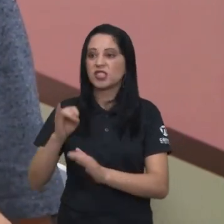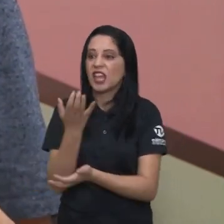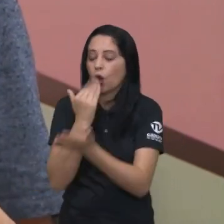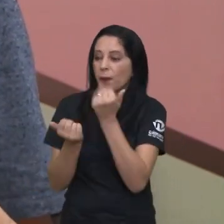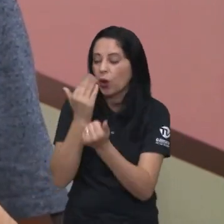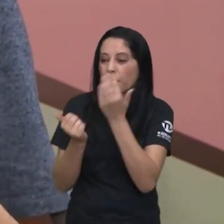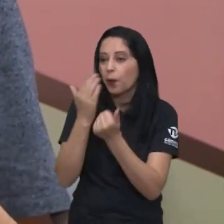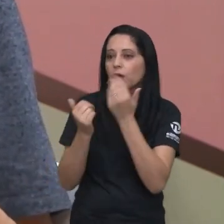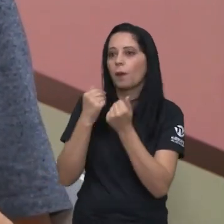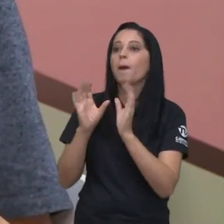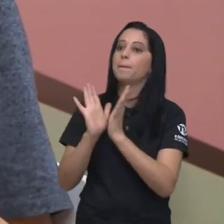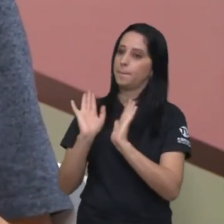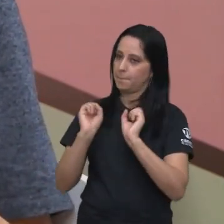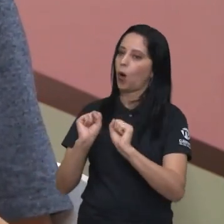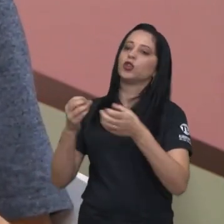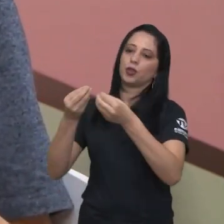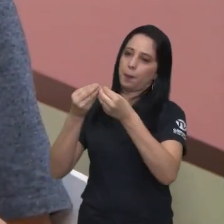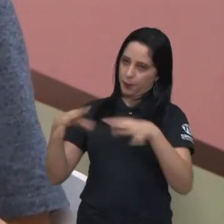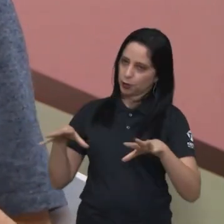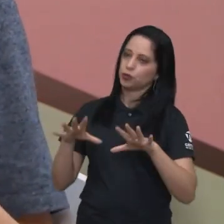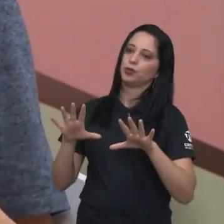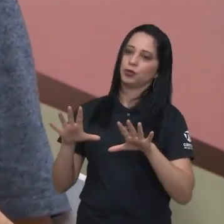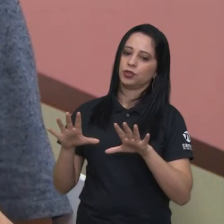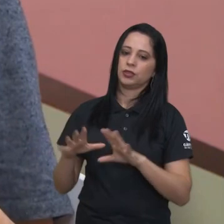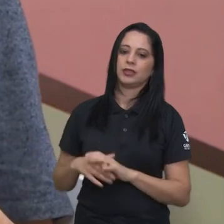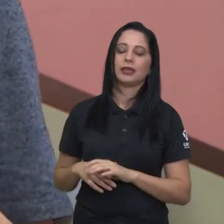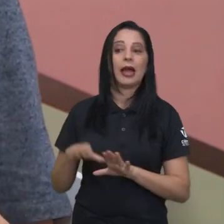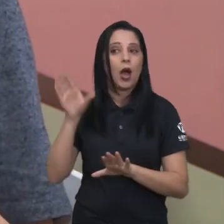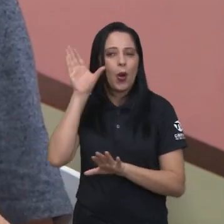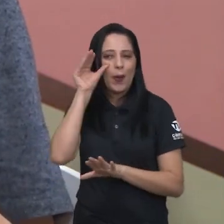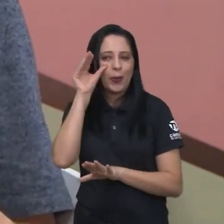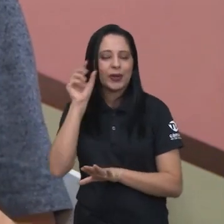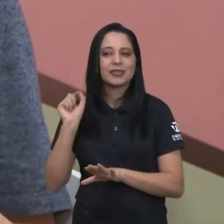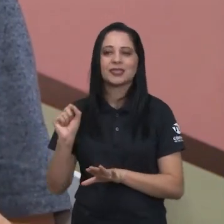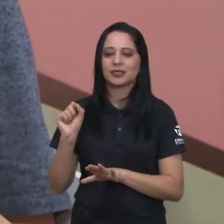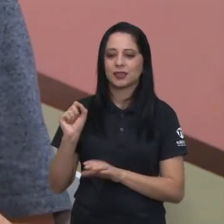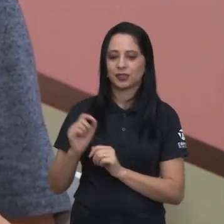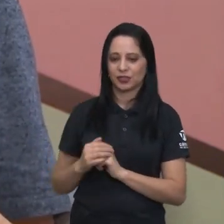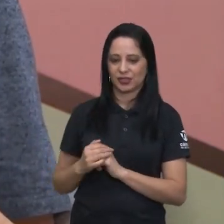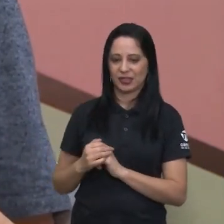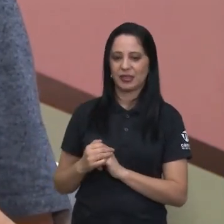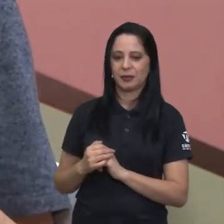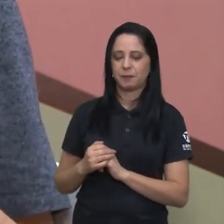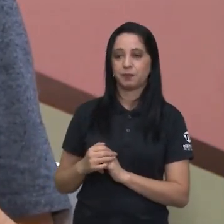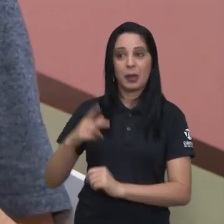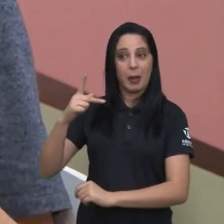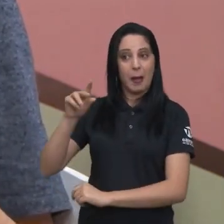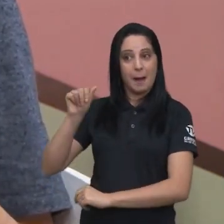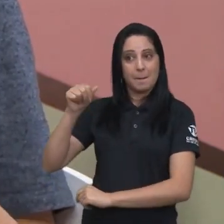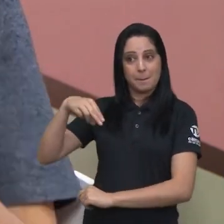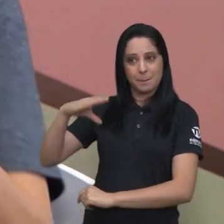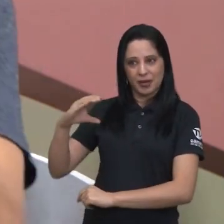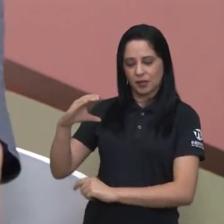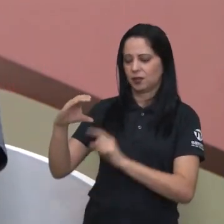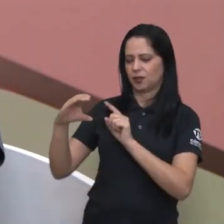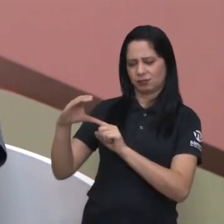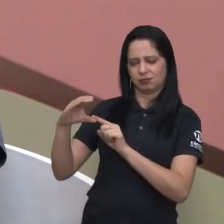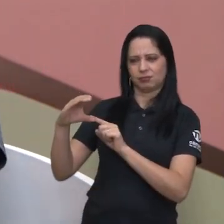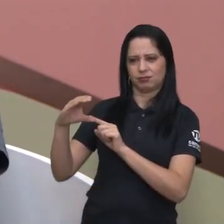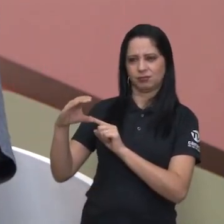da sensação de amortecimento, né, na língua também. Uma curiosidade, a gente fala de punk, né, são